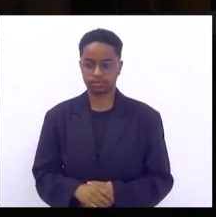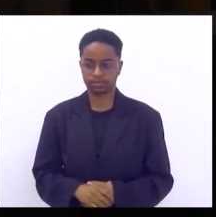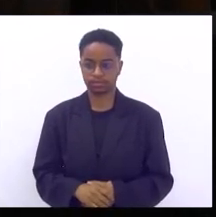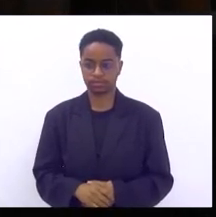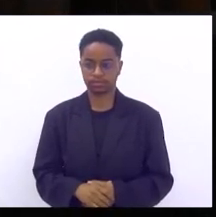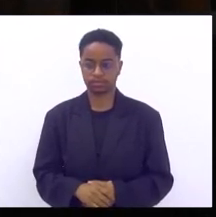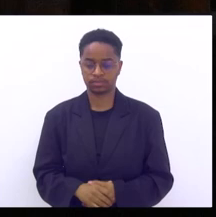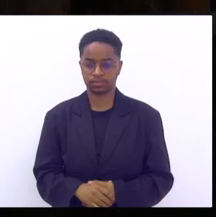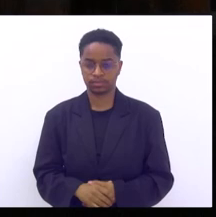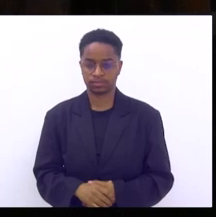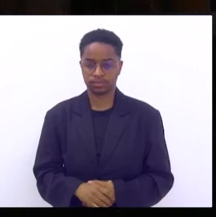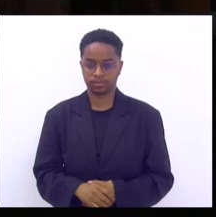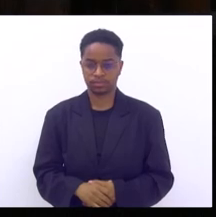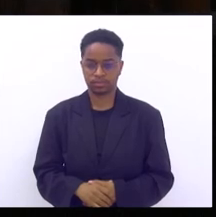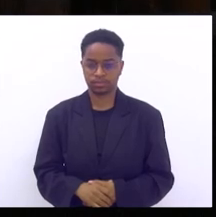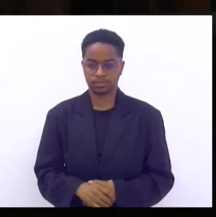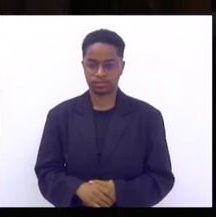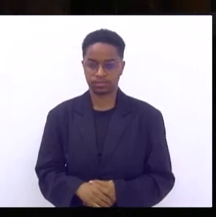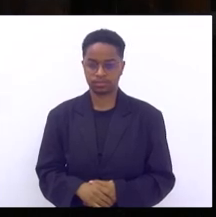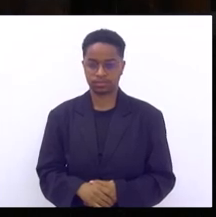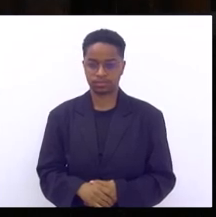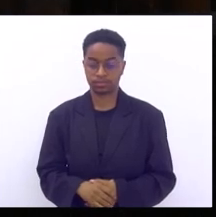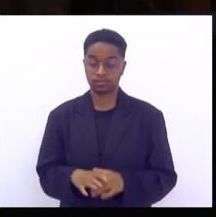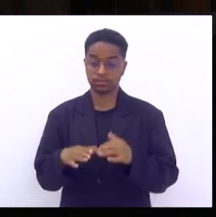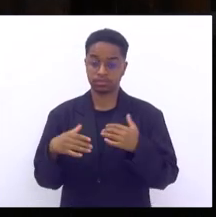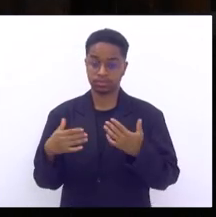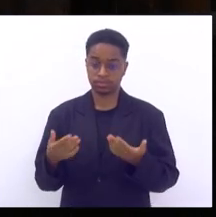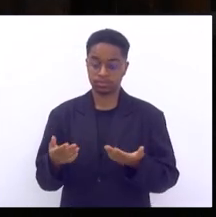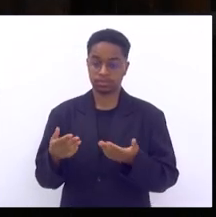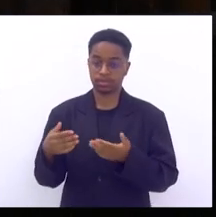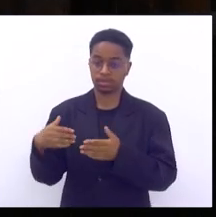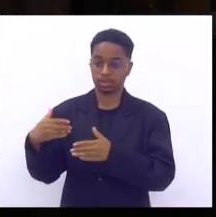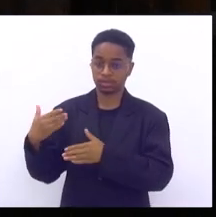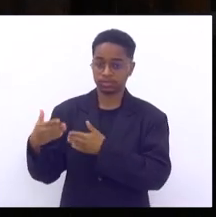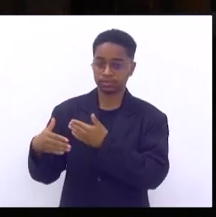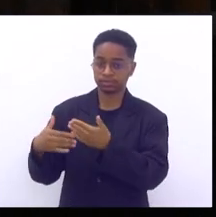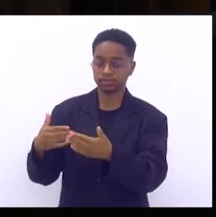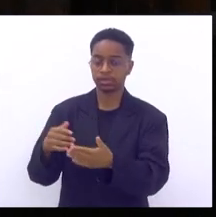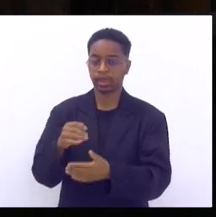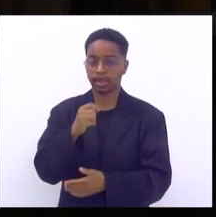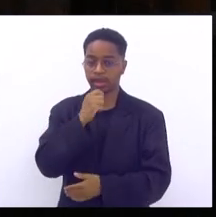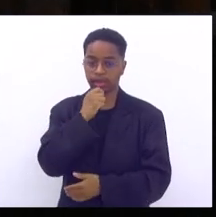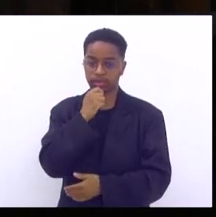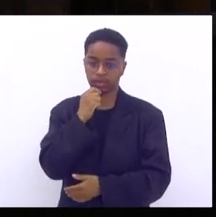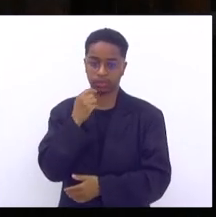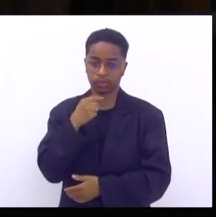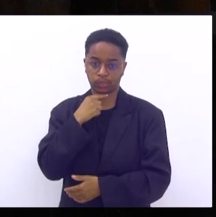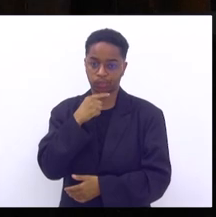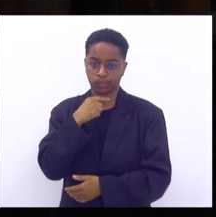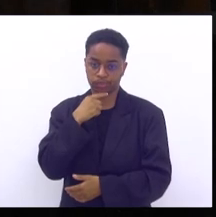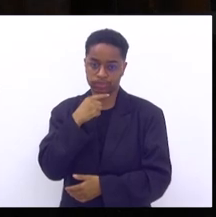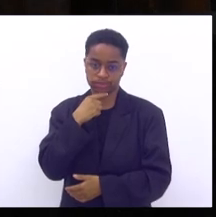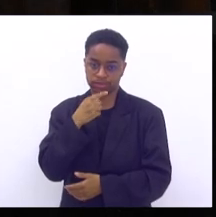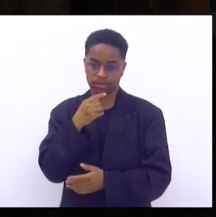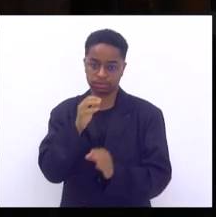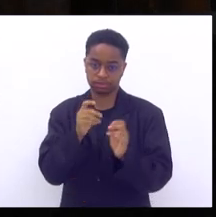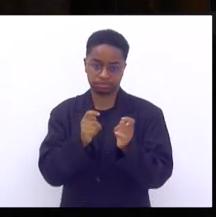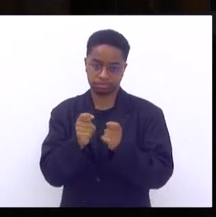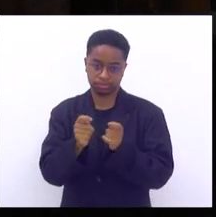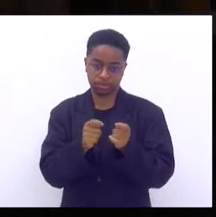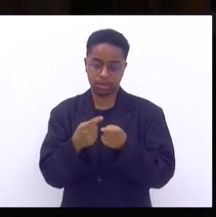desenrolar disso é algo ainda que a gente não pode medir, né? Porque agora tem